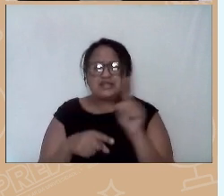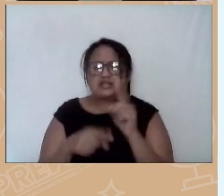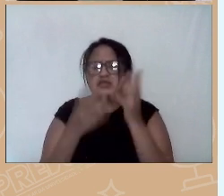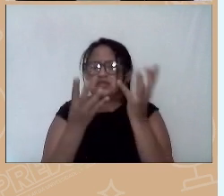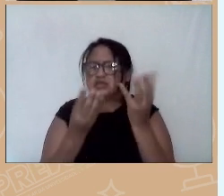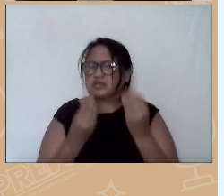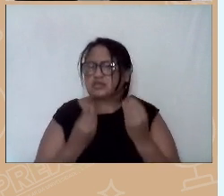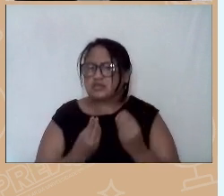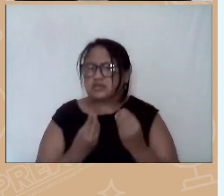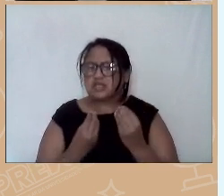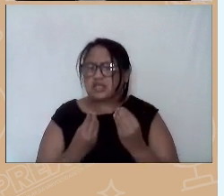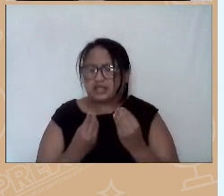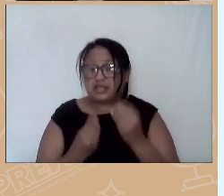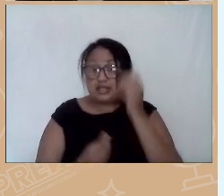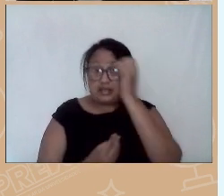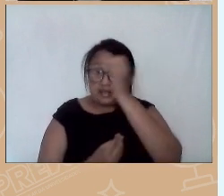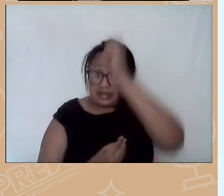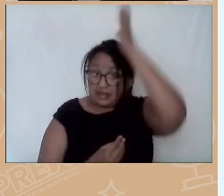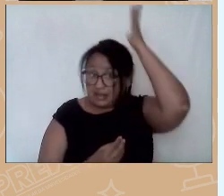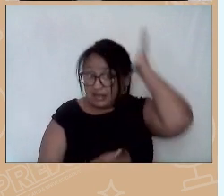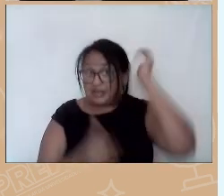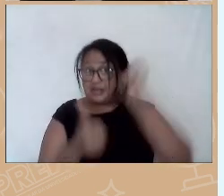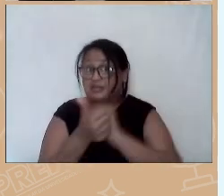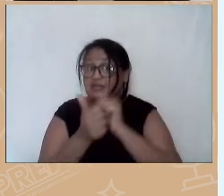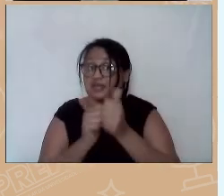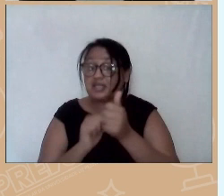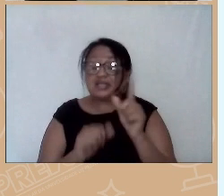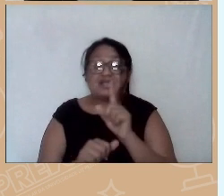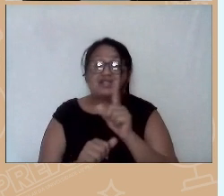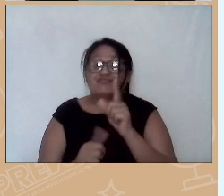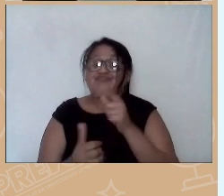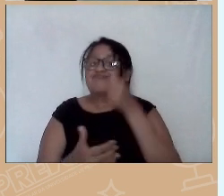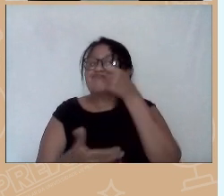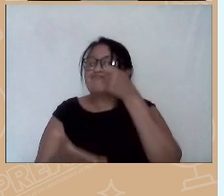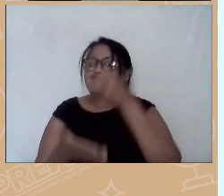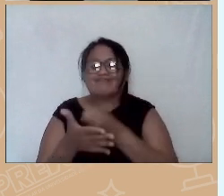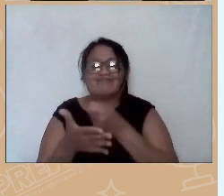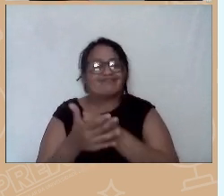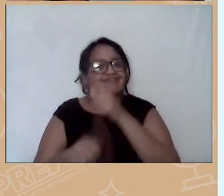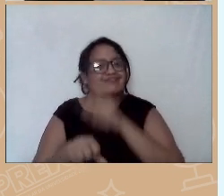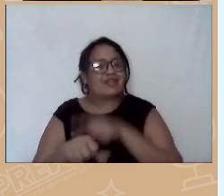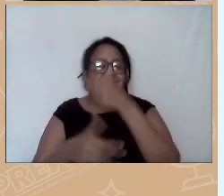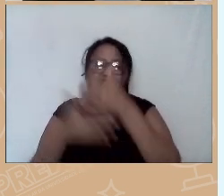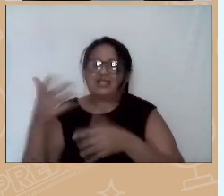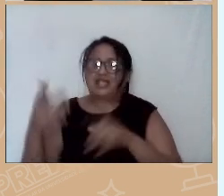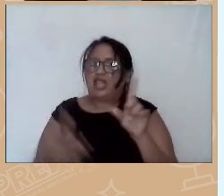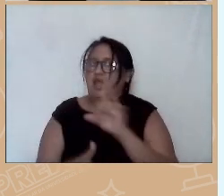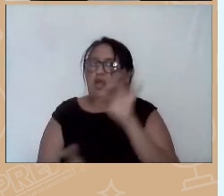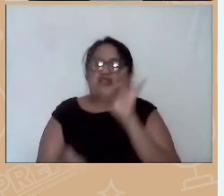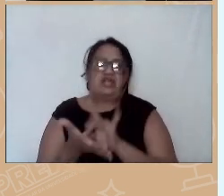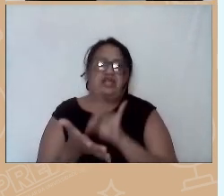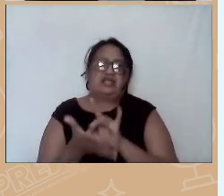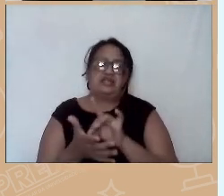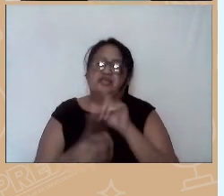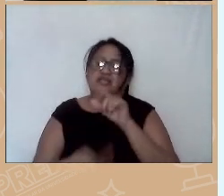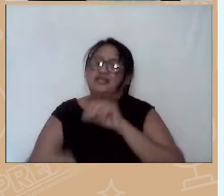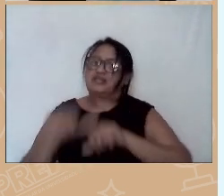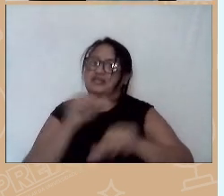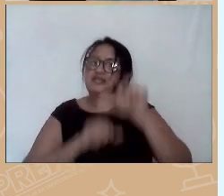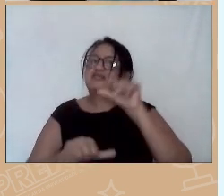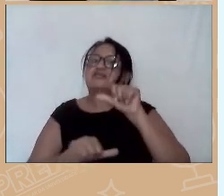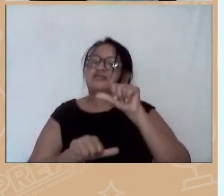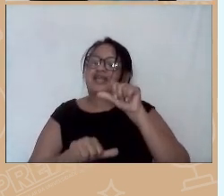Neymar não cumpriu o tempo de contrato e não é essa a realidade é o contrário ele não cumpriu